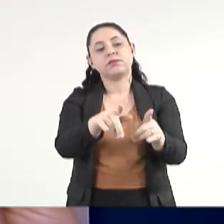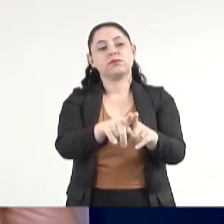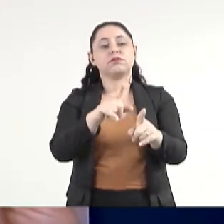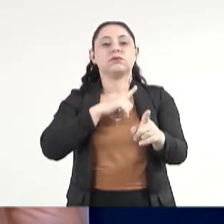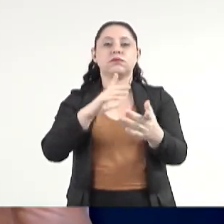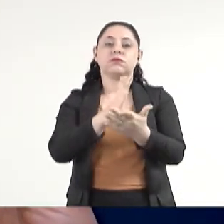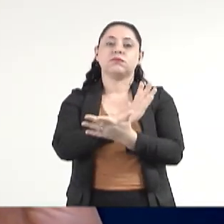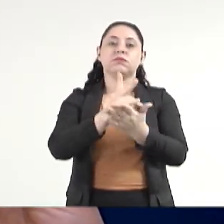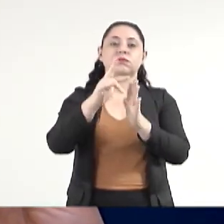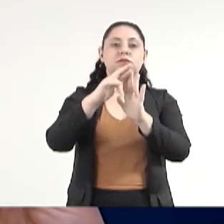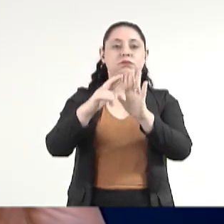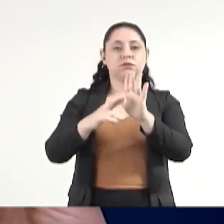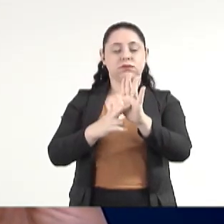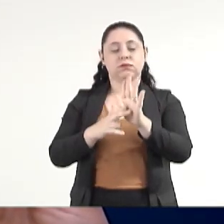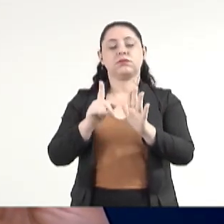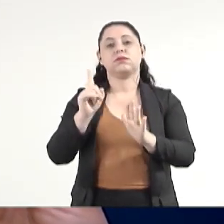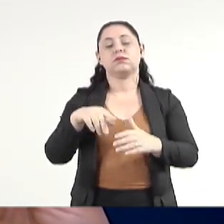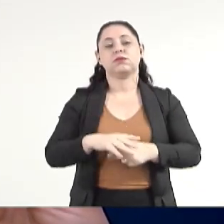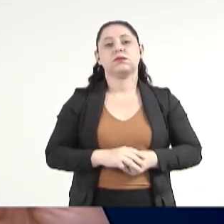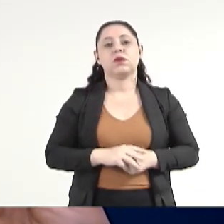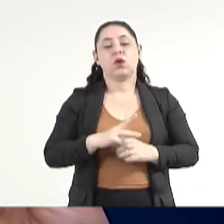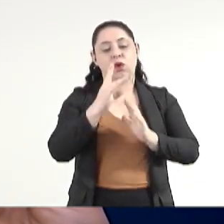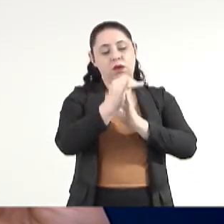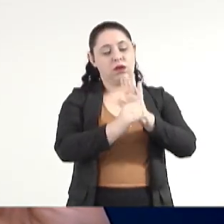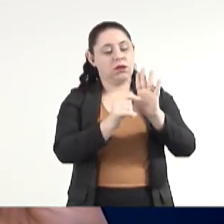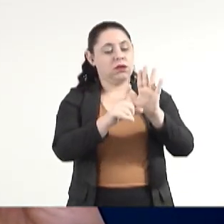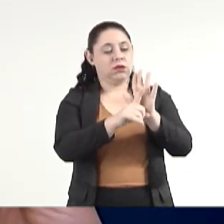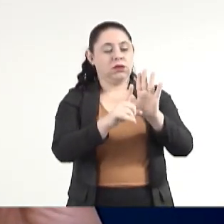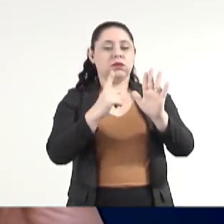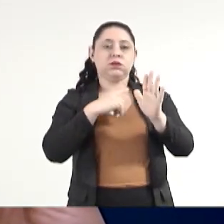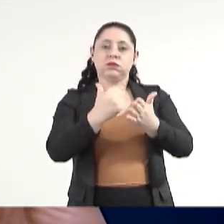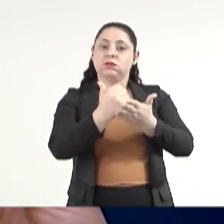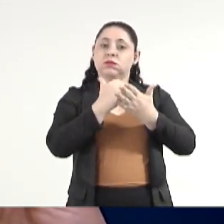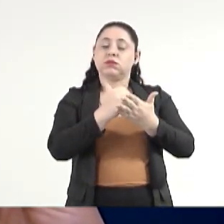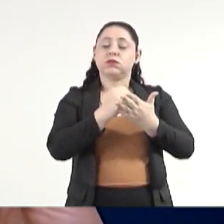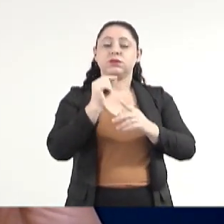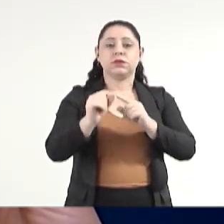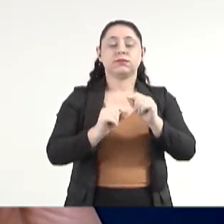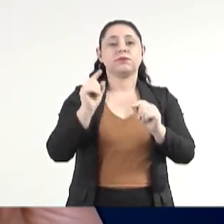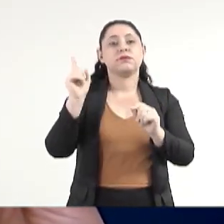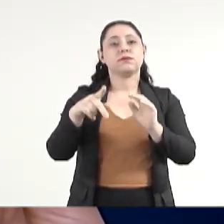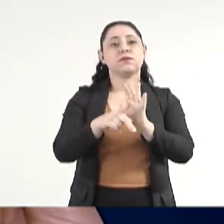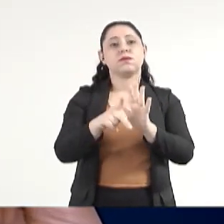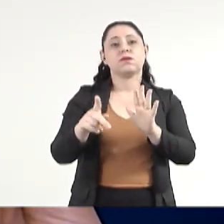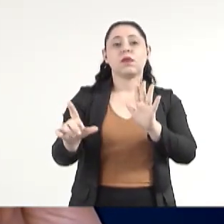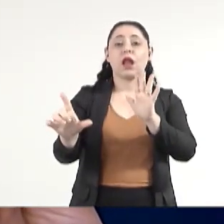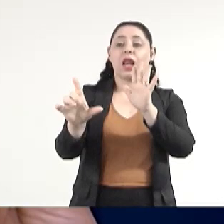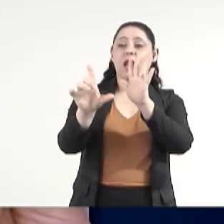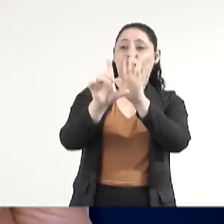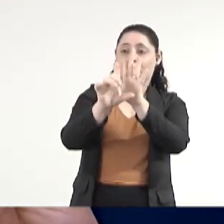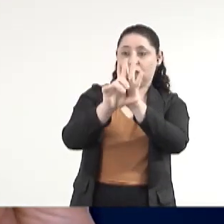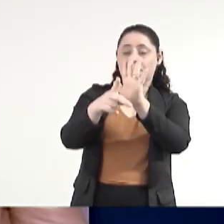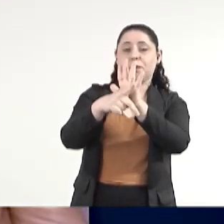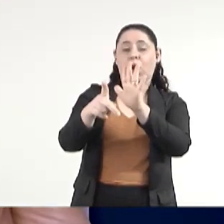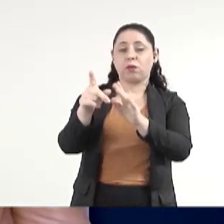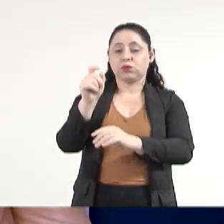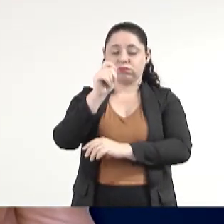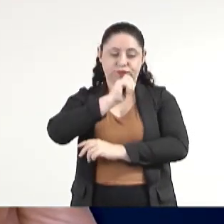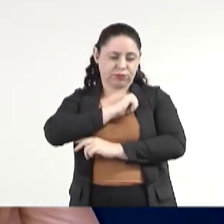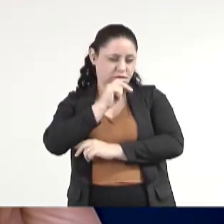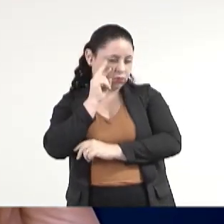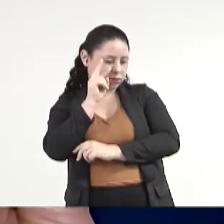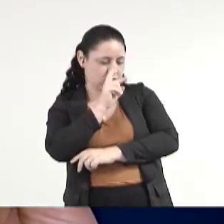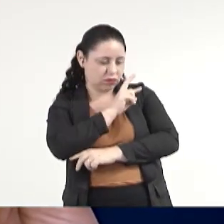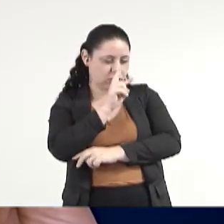que tem alguns regramentos. Então, ali, nesse projeto de lei, além de trazer a legalidade, né, da